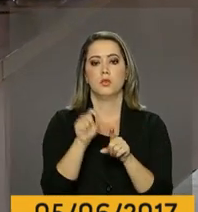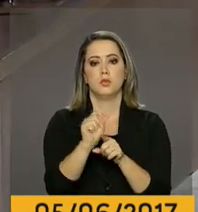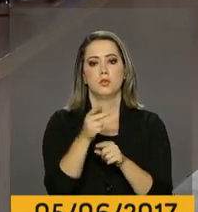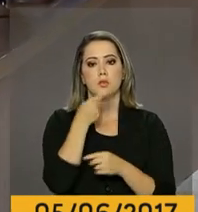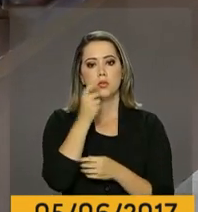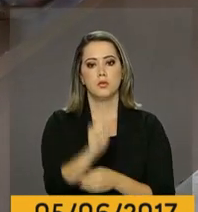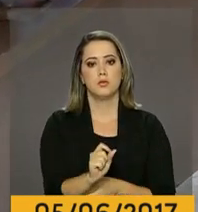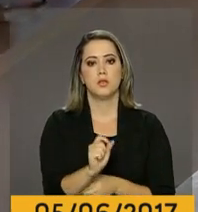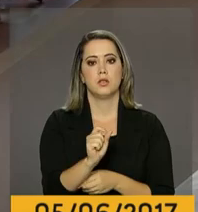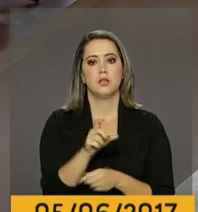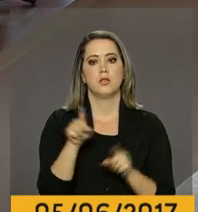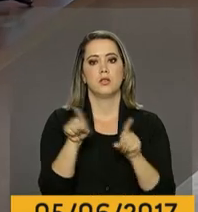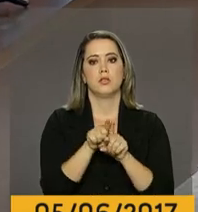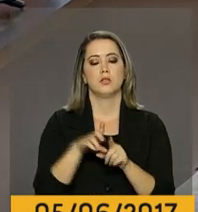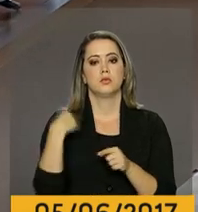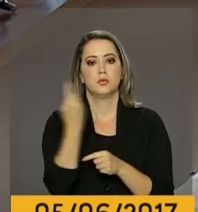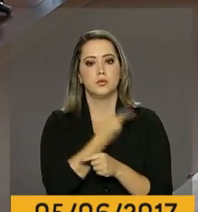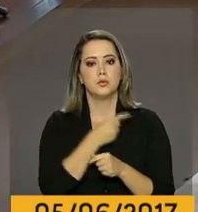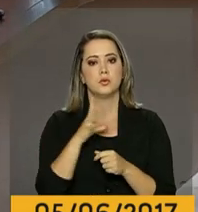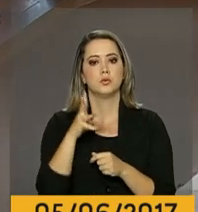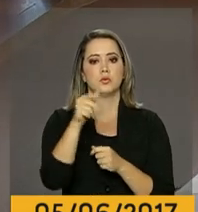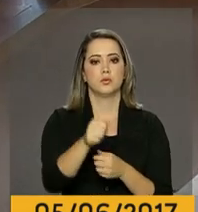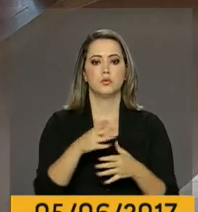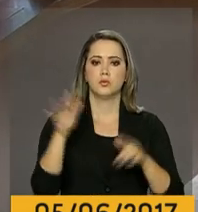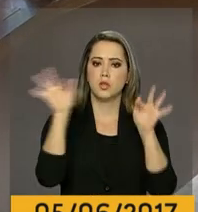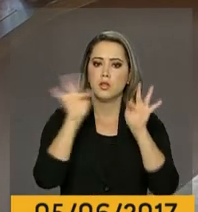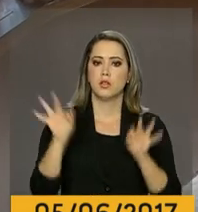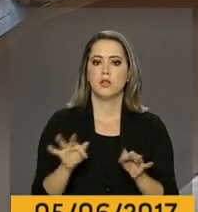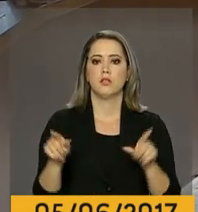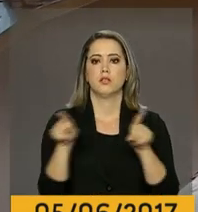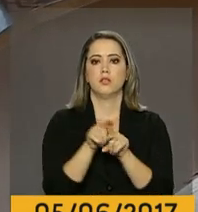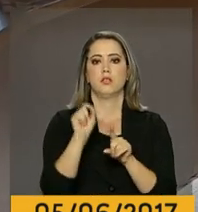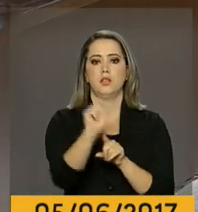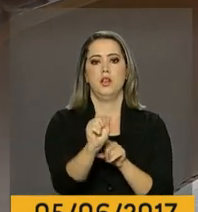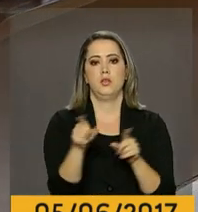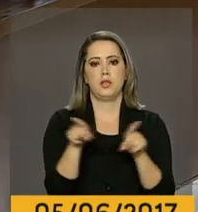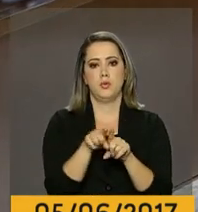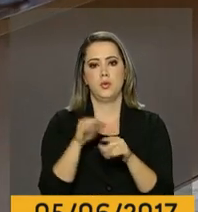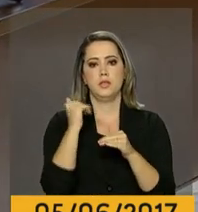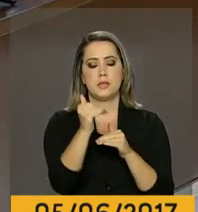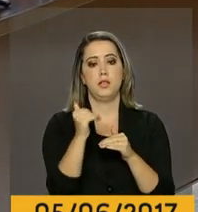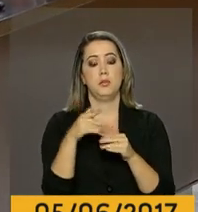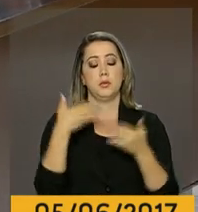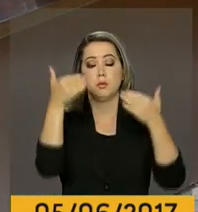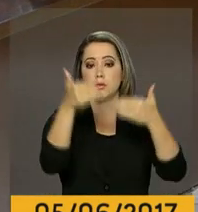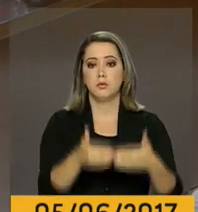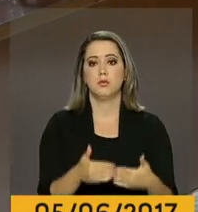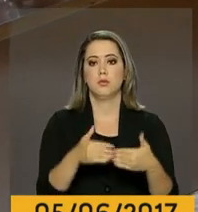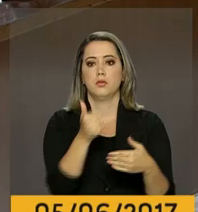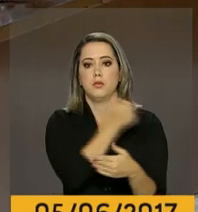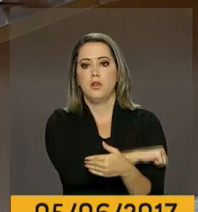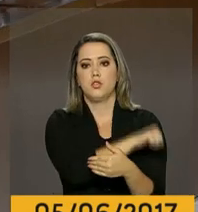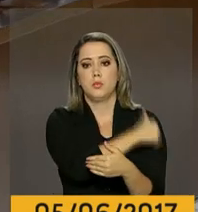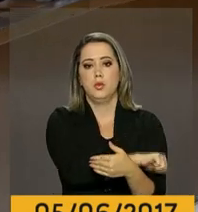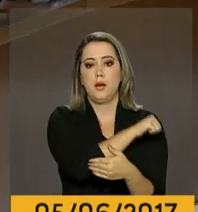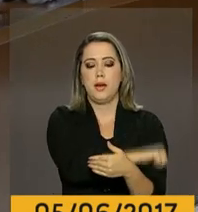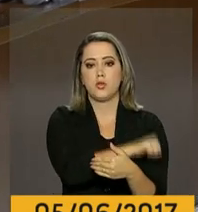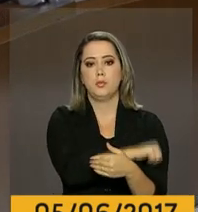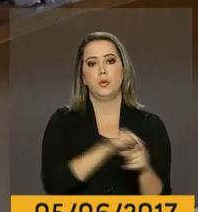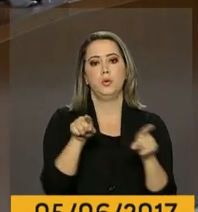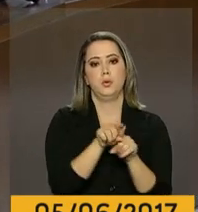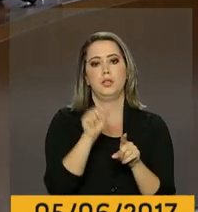dizer da satisfação que temos todos em recebê-los aqui especialmente com a presença do Rio de Janeiro muito expressiva muito